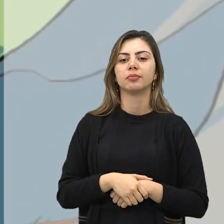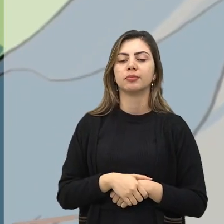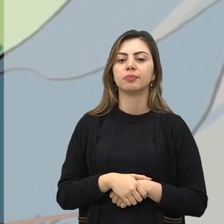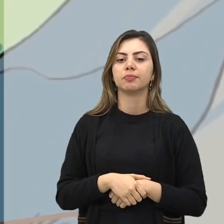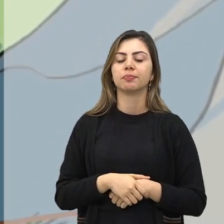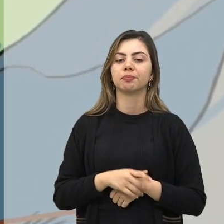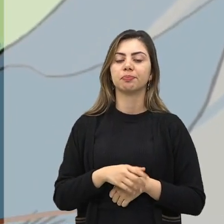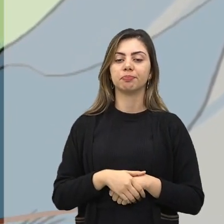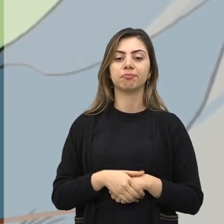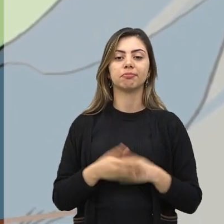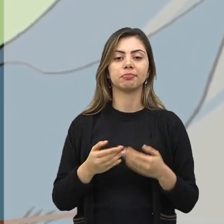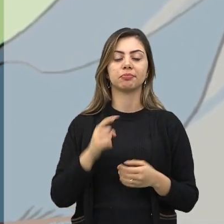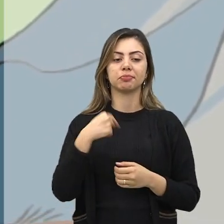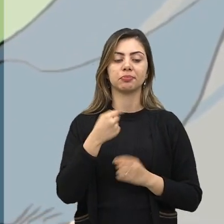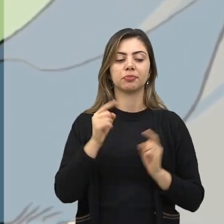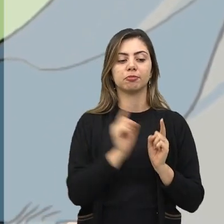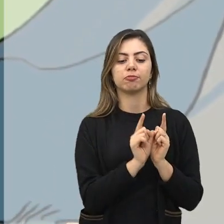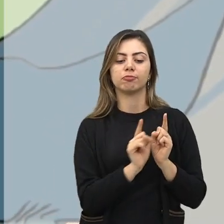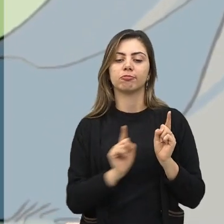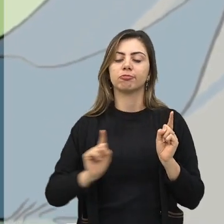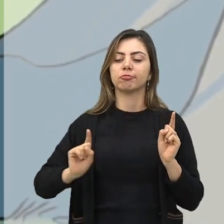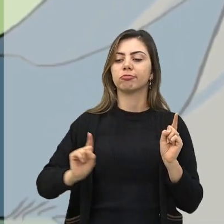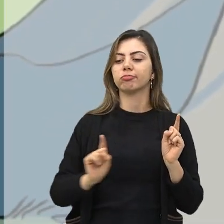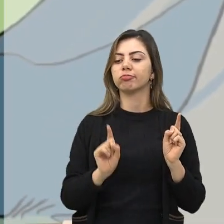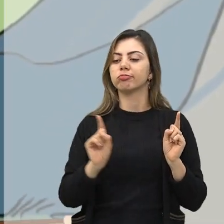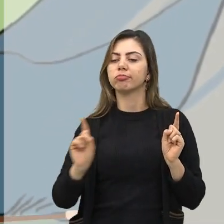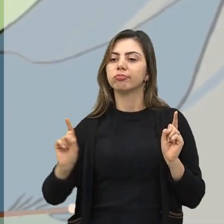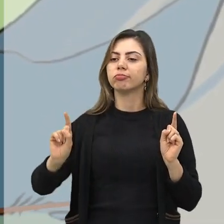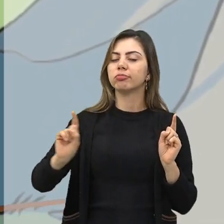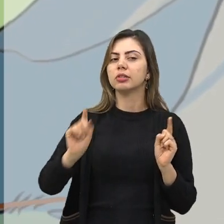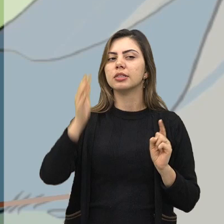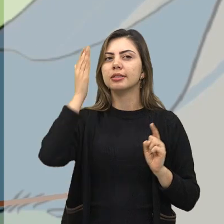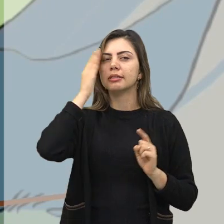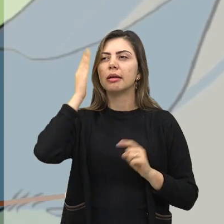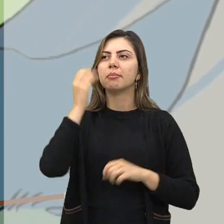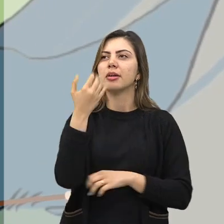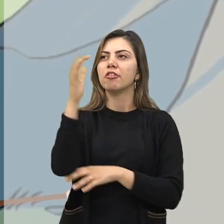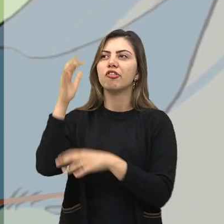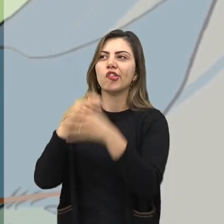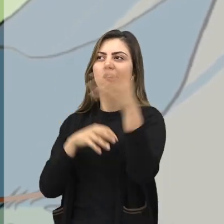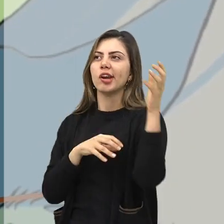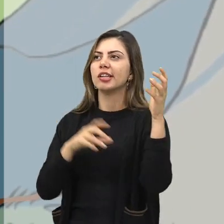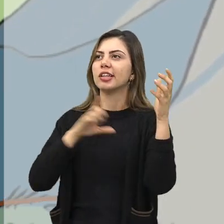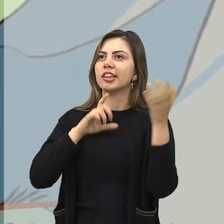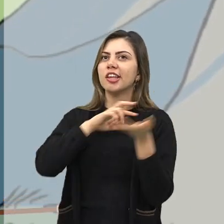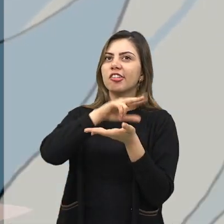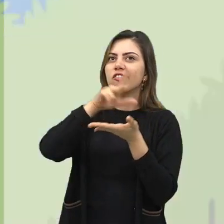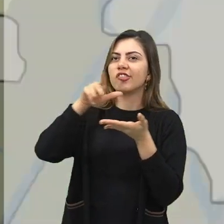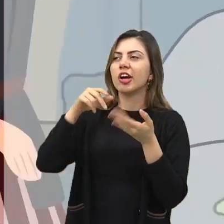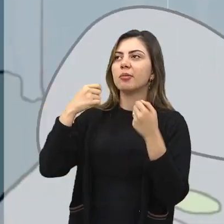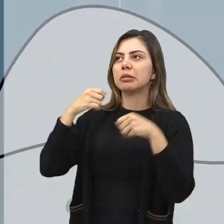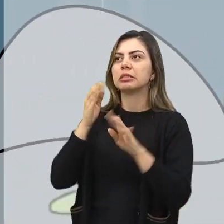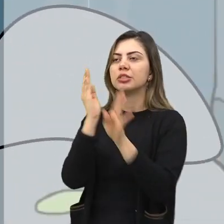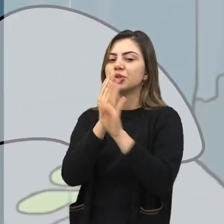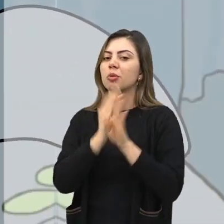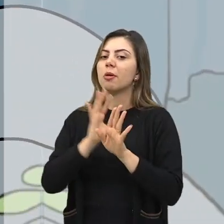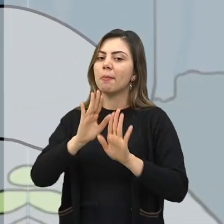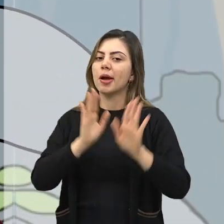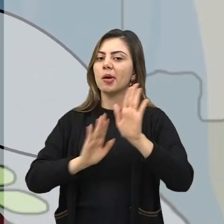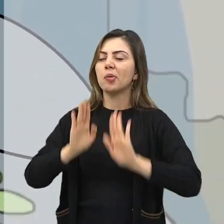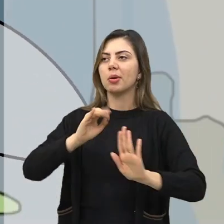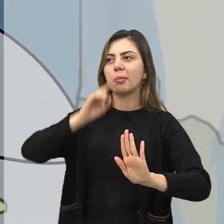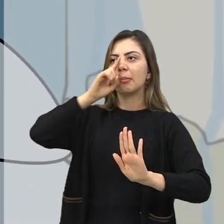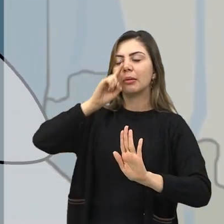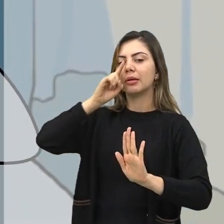Nos afastamos das Icamiabas, conscientes de que a floresta esconde muitos segredos e perigos. Este encontro